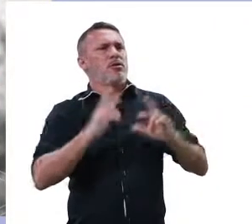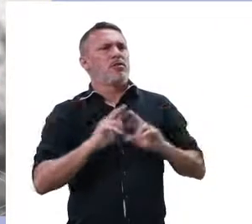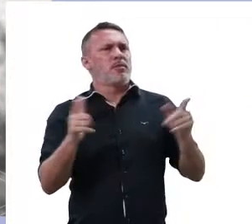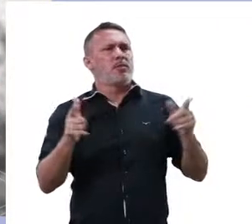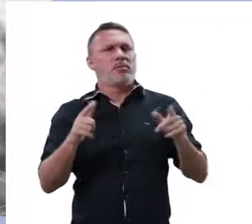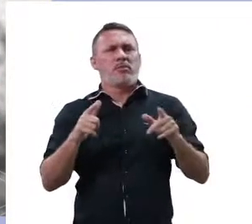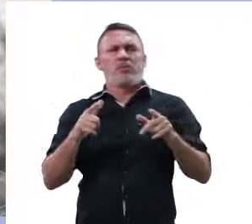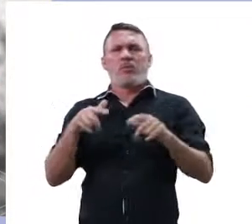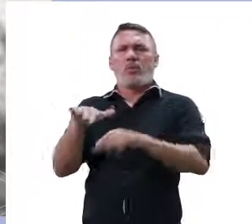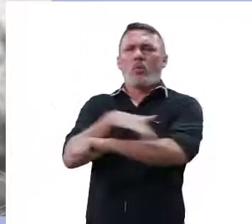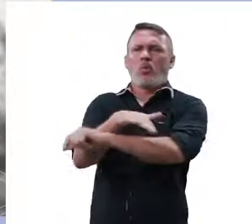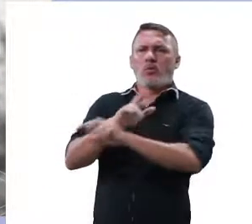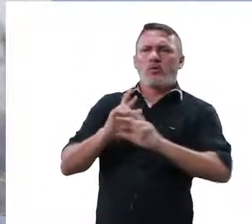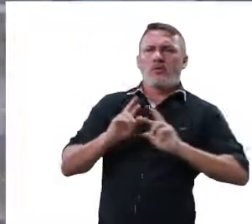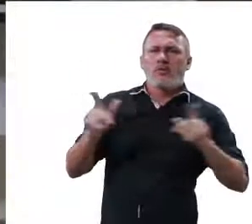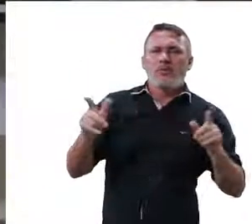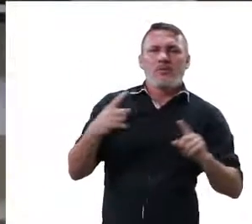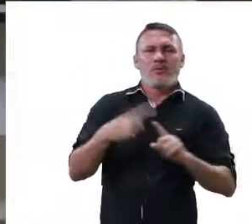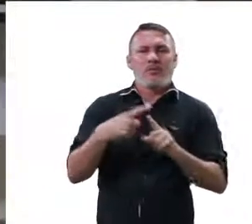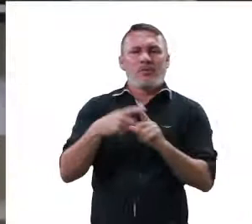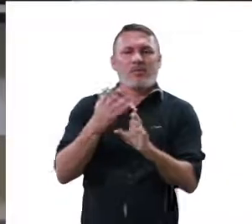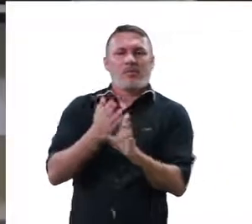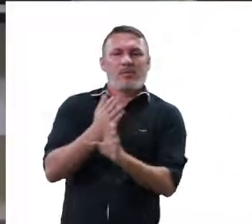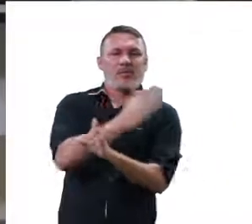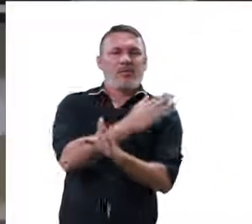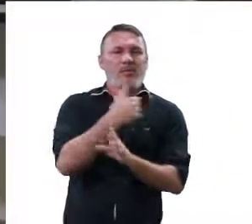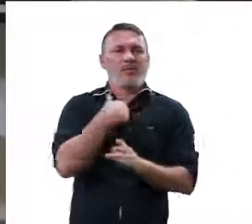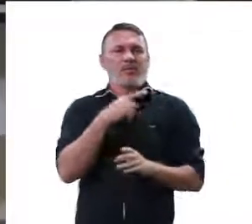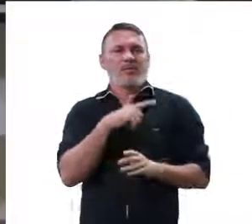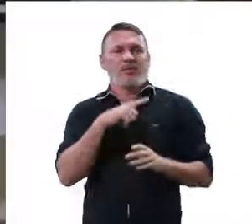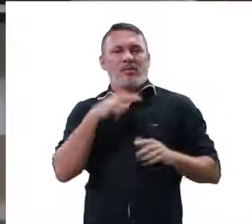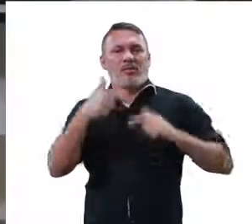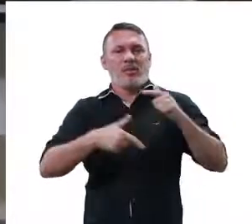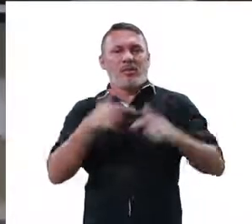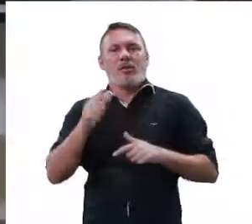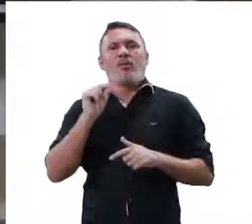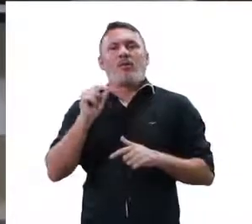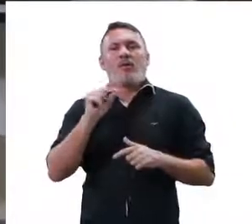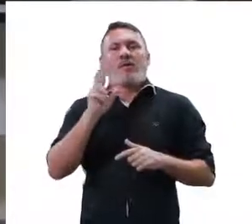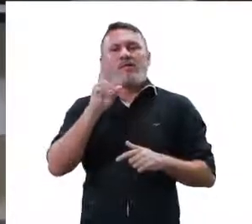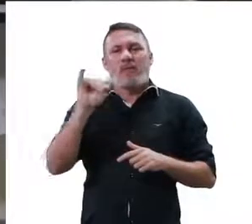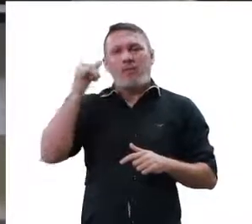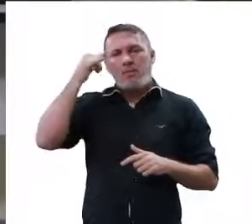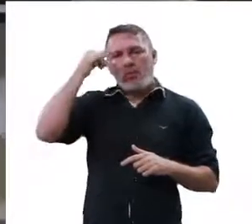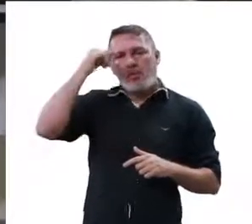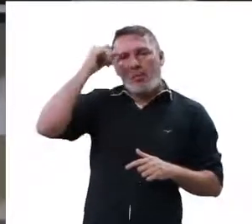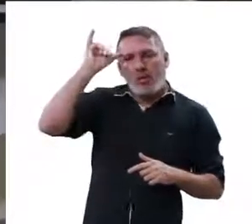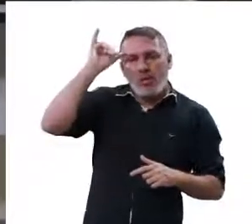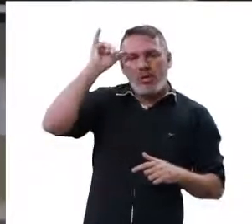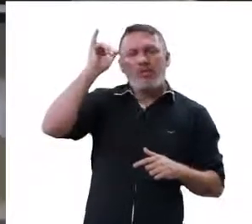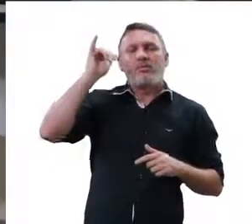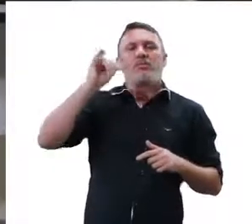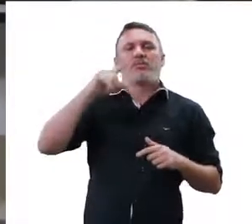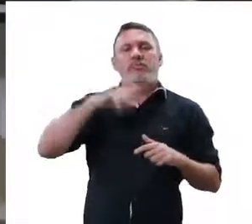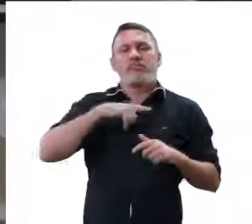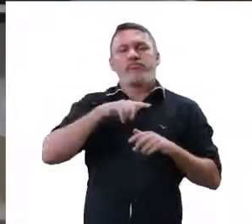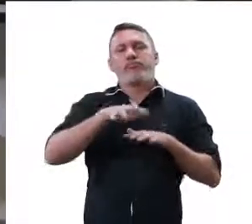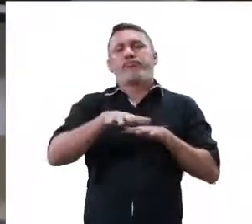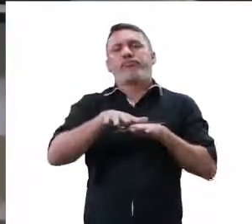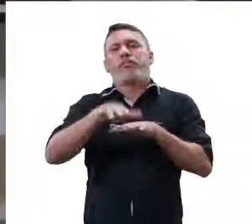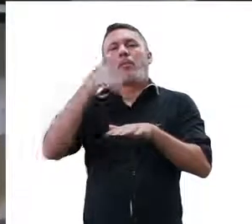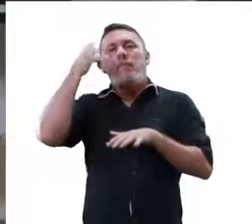cara que antes exercia uma função, um boiadeiro, né? Ele vai levar a boiada,